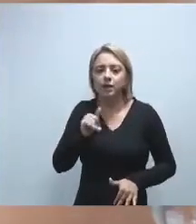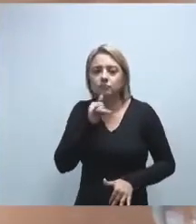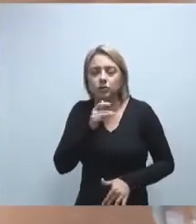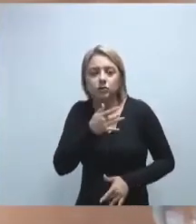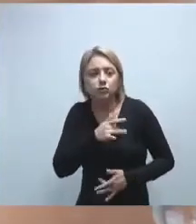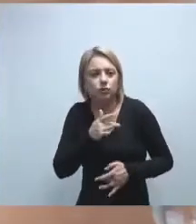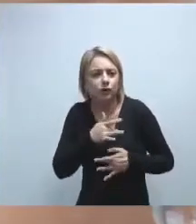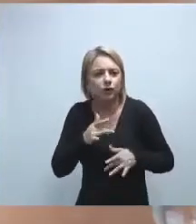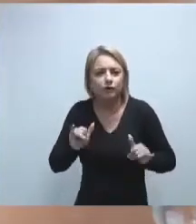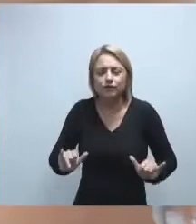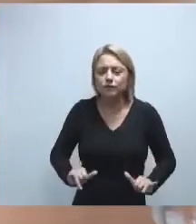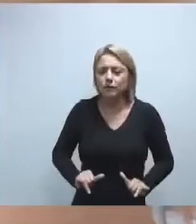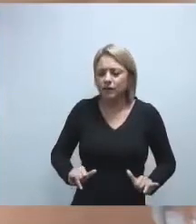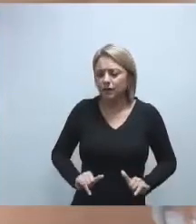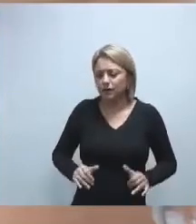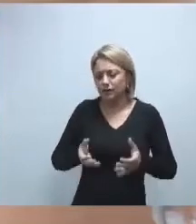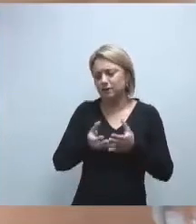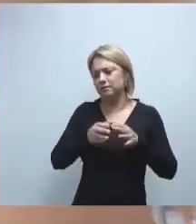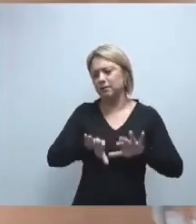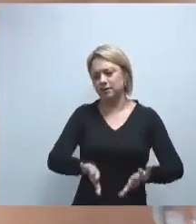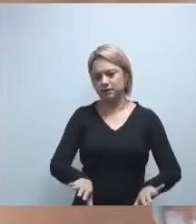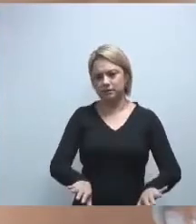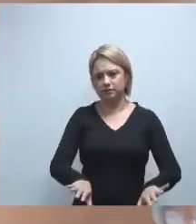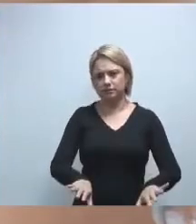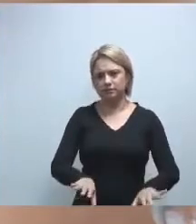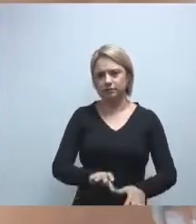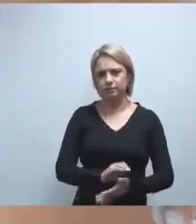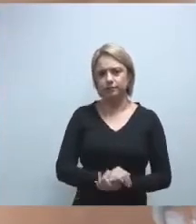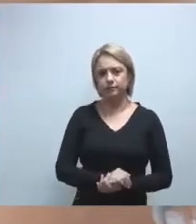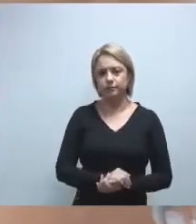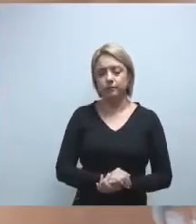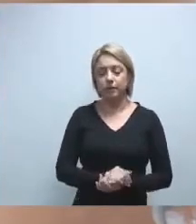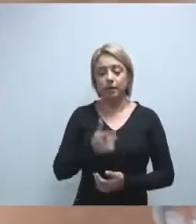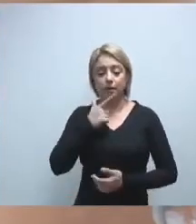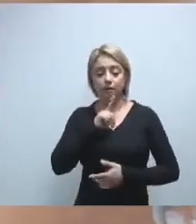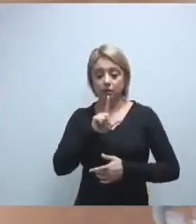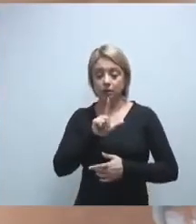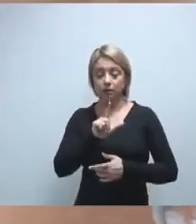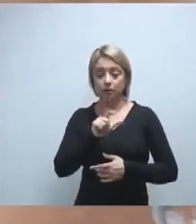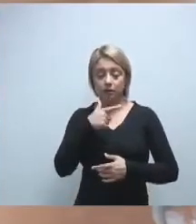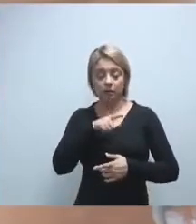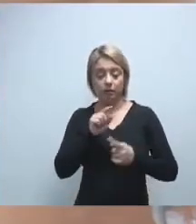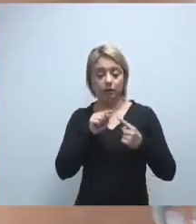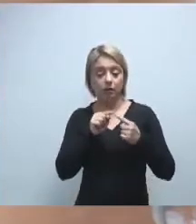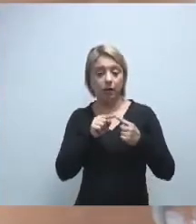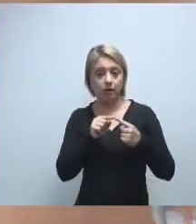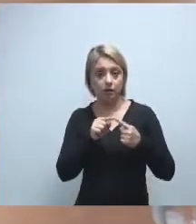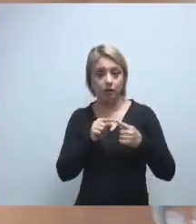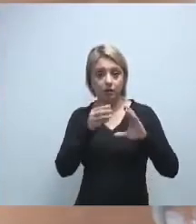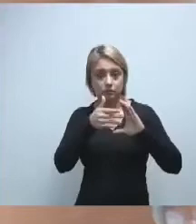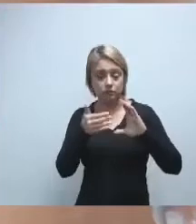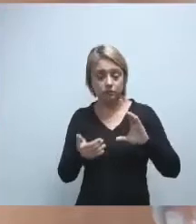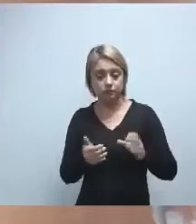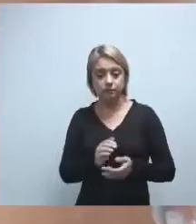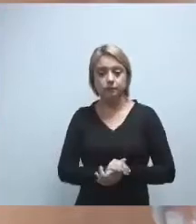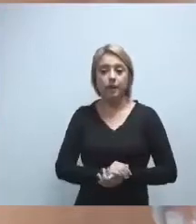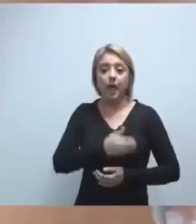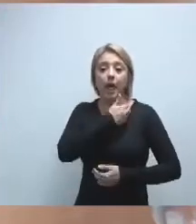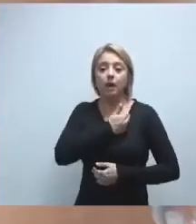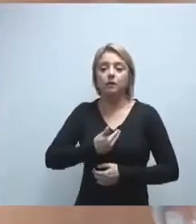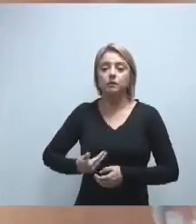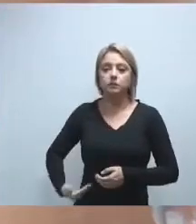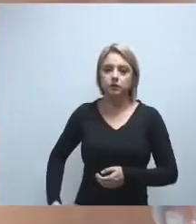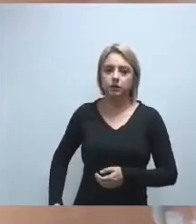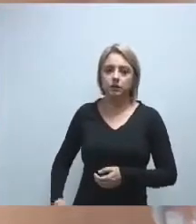profundamente a sua separação com o seguinte argumento a união